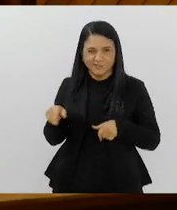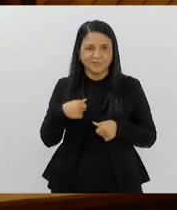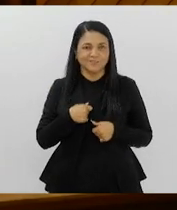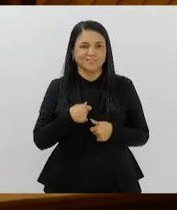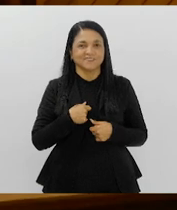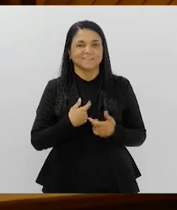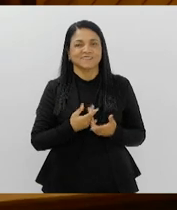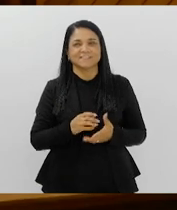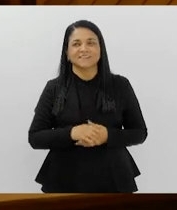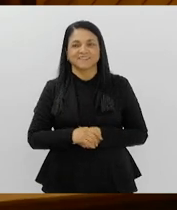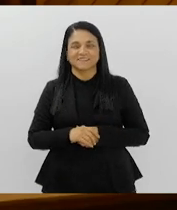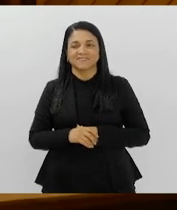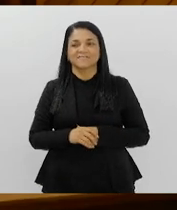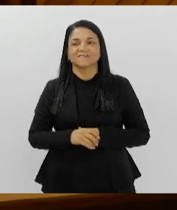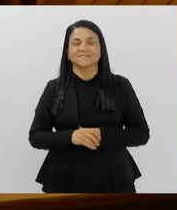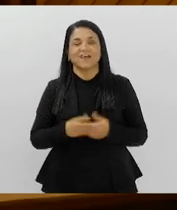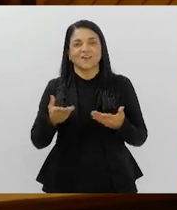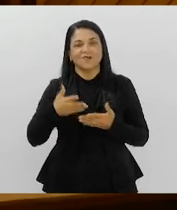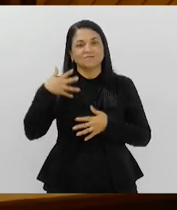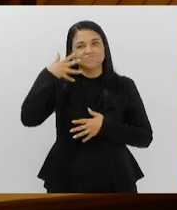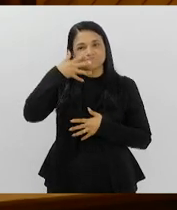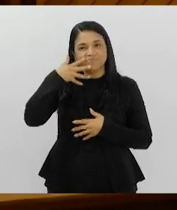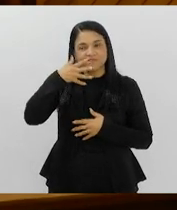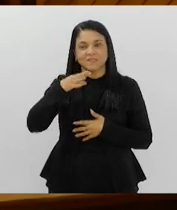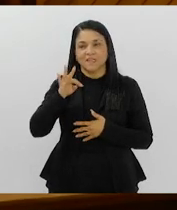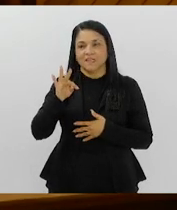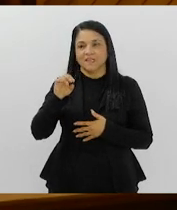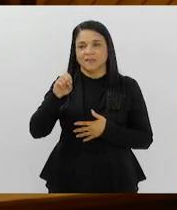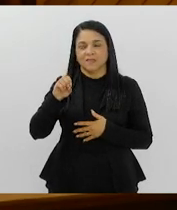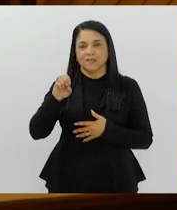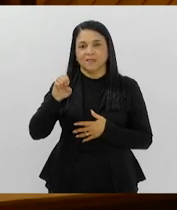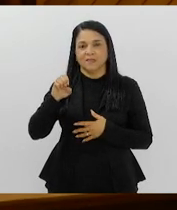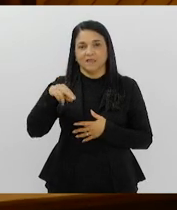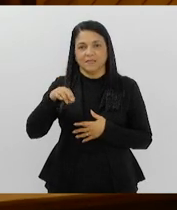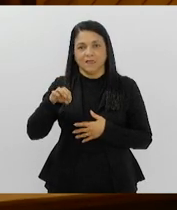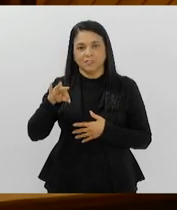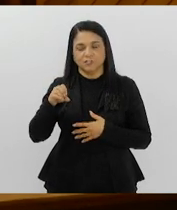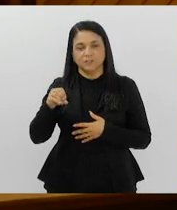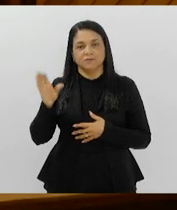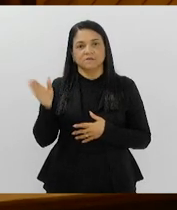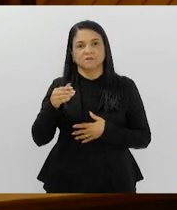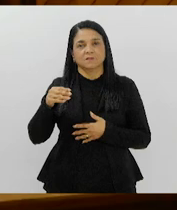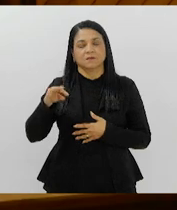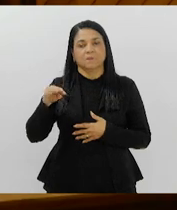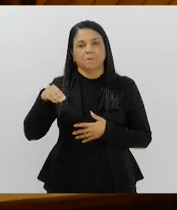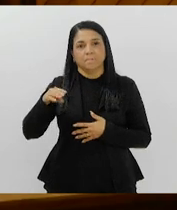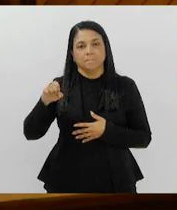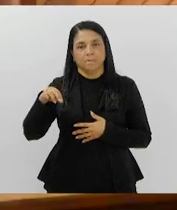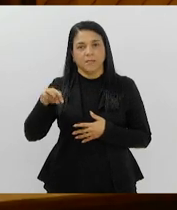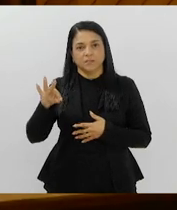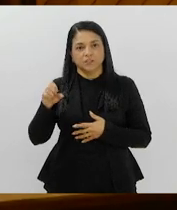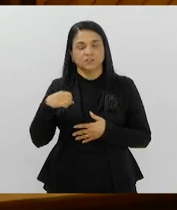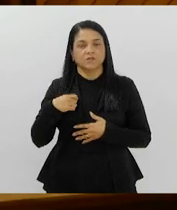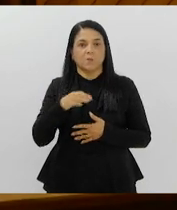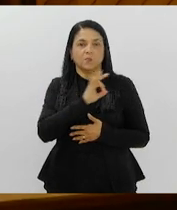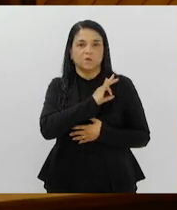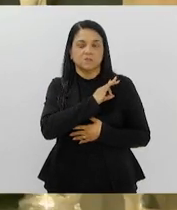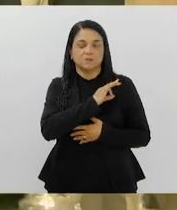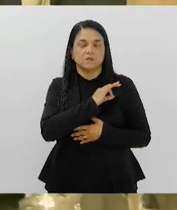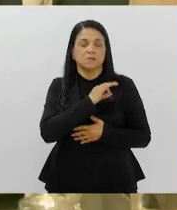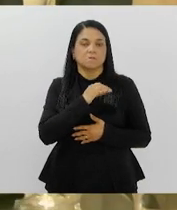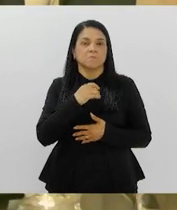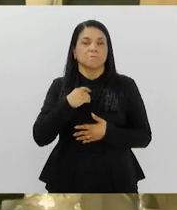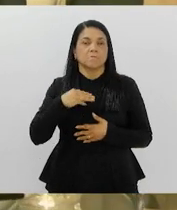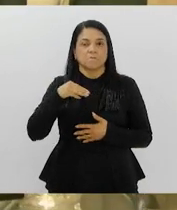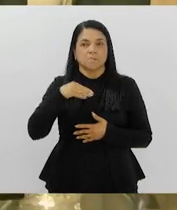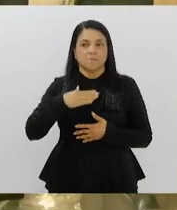finalmente, com a palavra o tenente-coronel Paulo Henrique da Silva Mendes, comandante do COPAC, da Polícia Militar do Ceará, vai dividir sua experiência